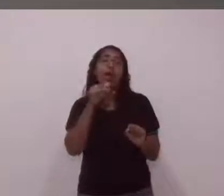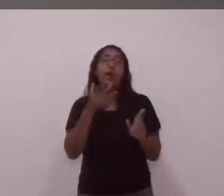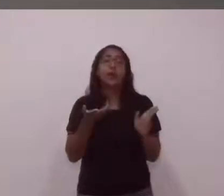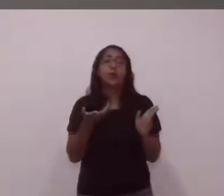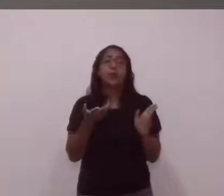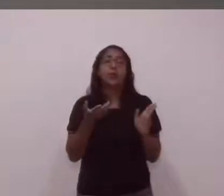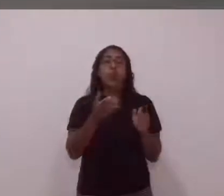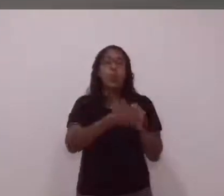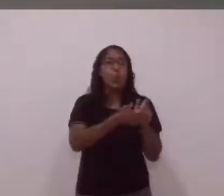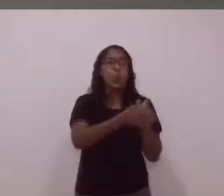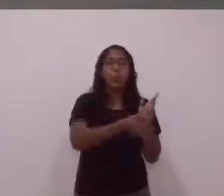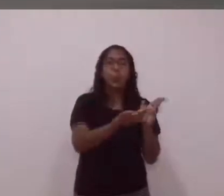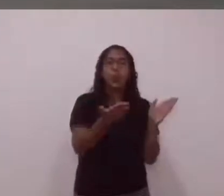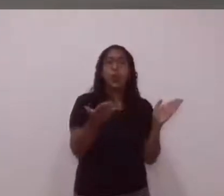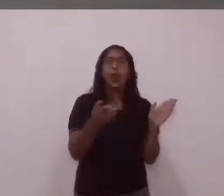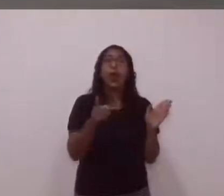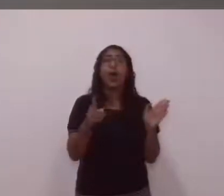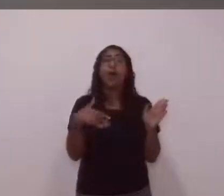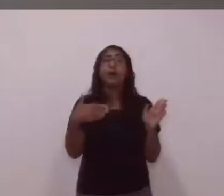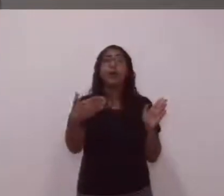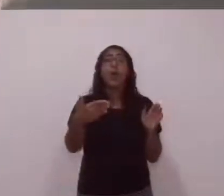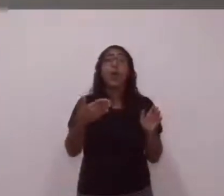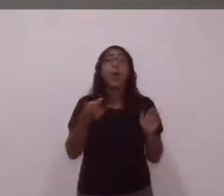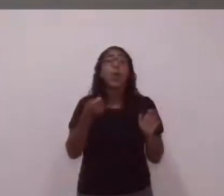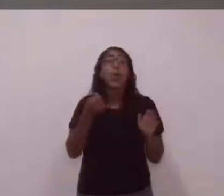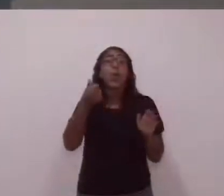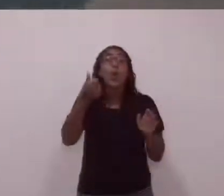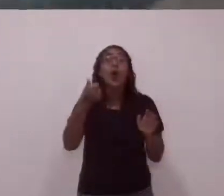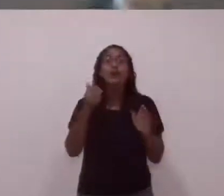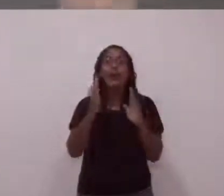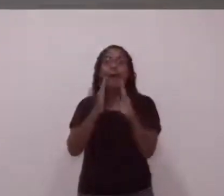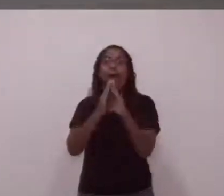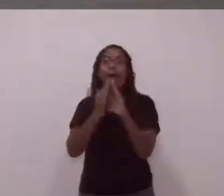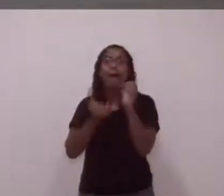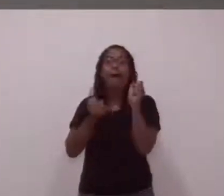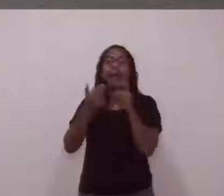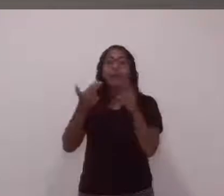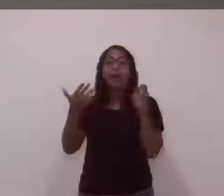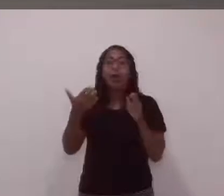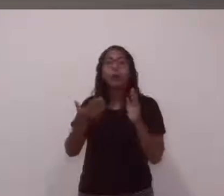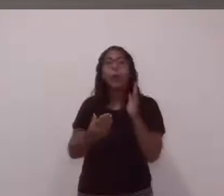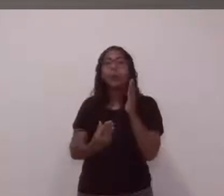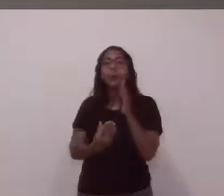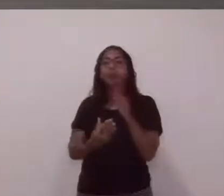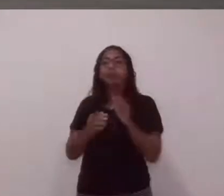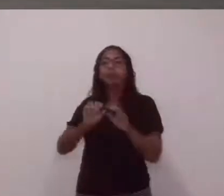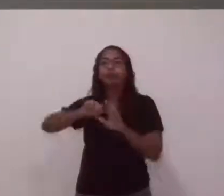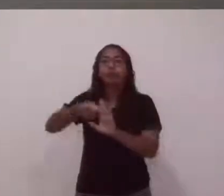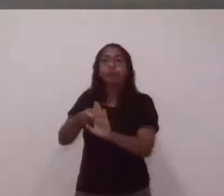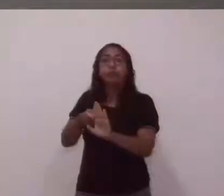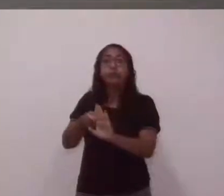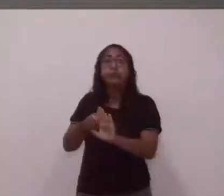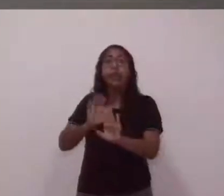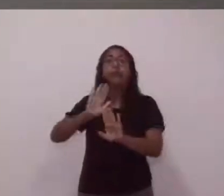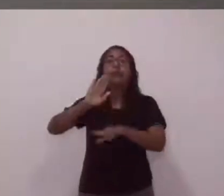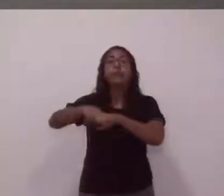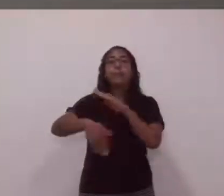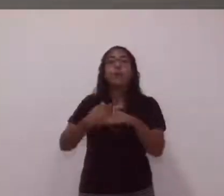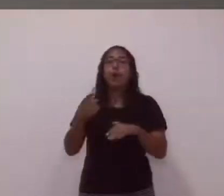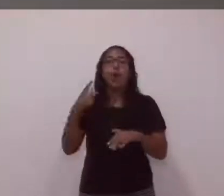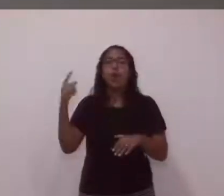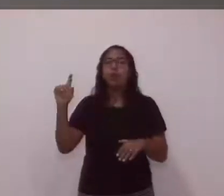acreditam que quase iam ser bloqueados os bens do Adriano que não tem nada para bloquear ainda bem que ele entrou com recurso né